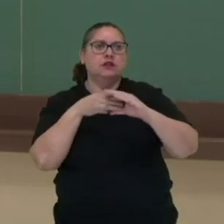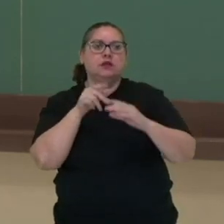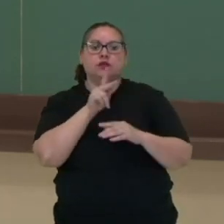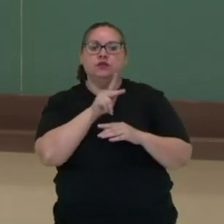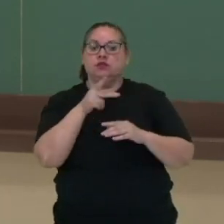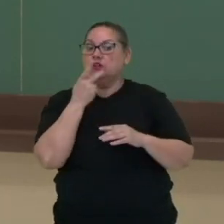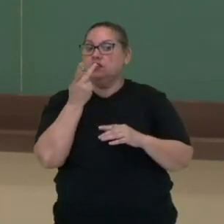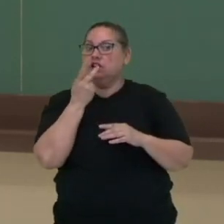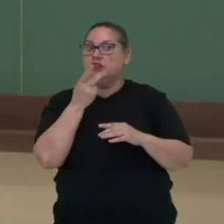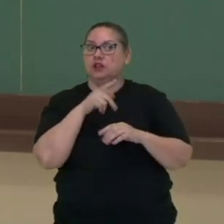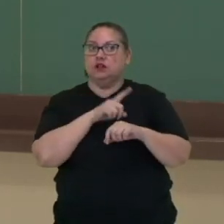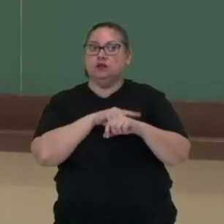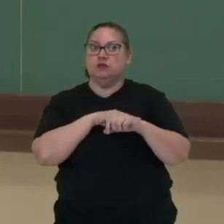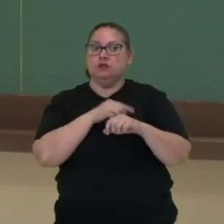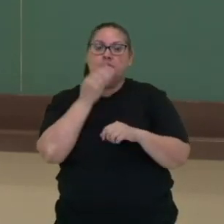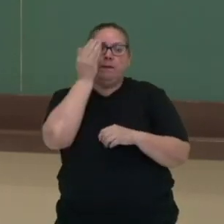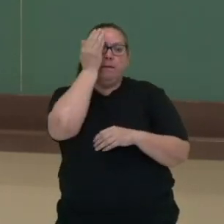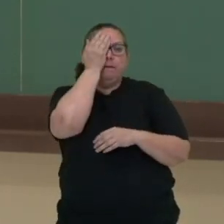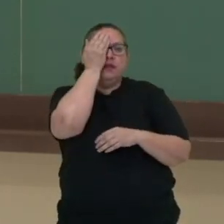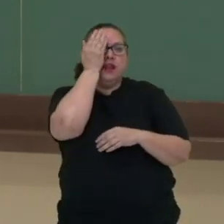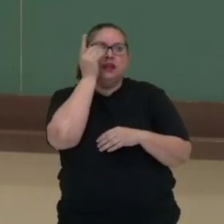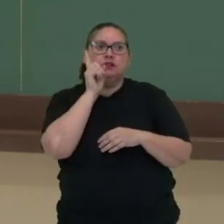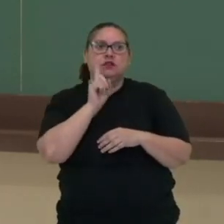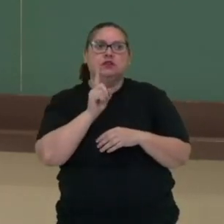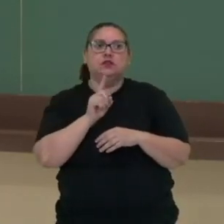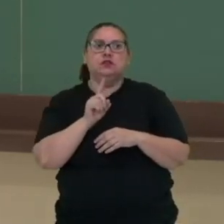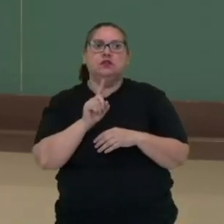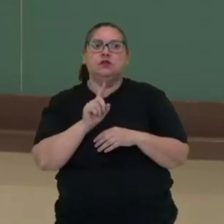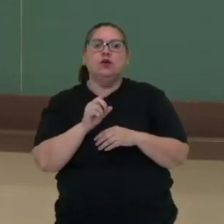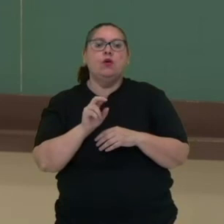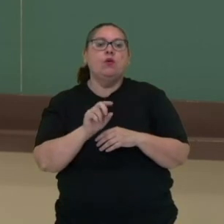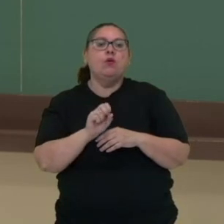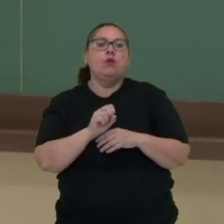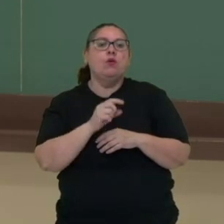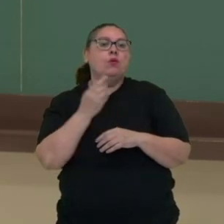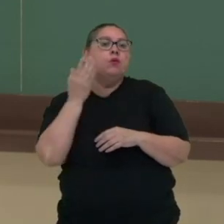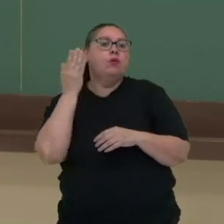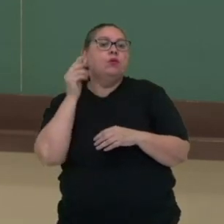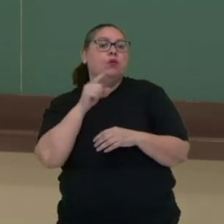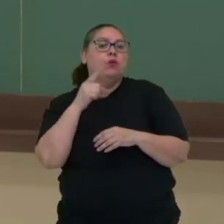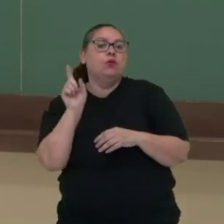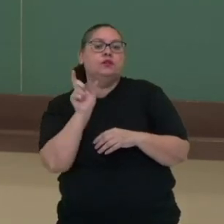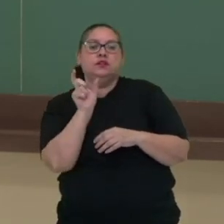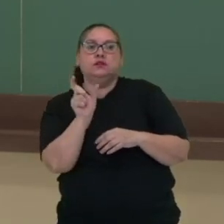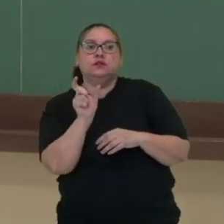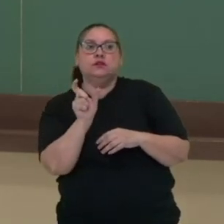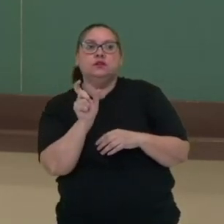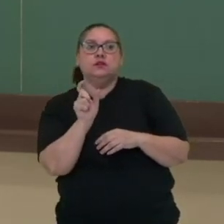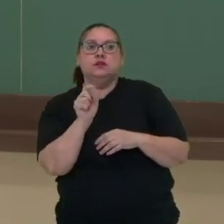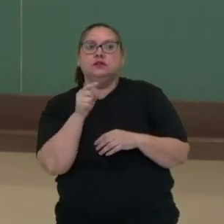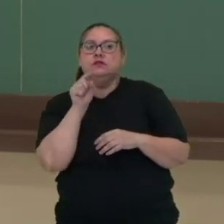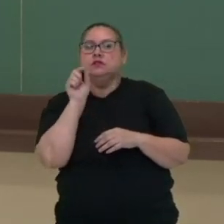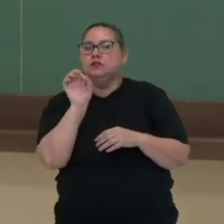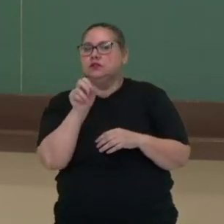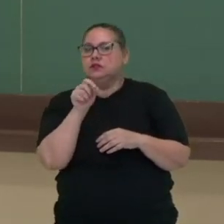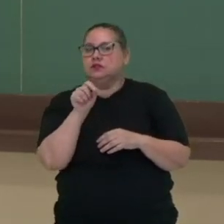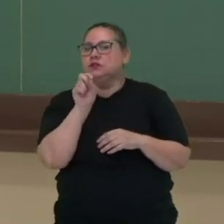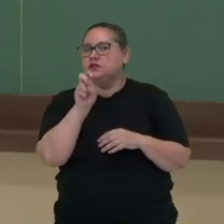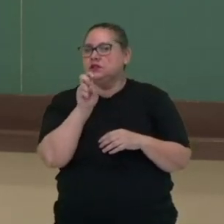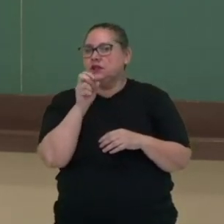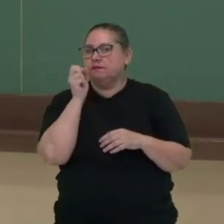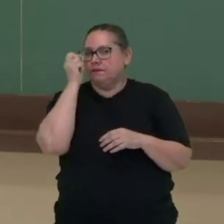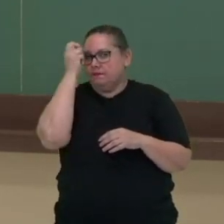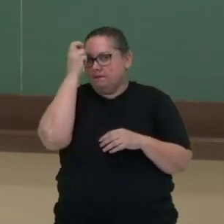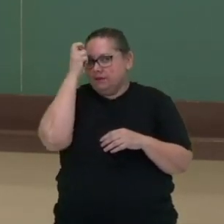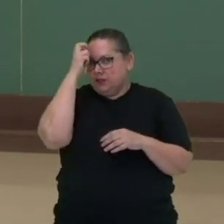professora não falou em nenhum momento sobre piratas. Eu usei uma outra terminologia, mas vamos lá! Com certeza, você é muito